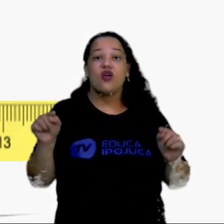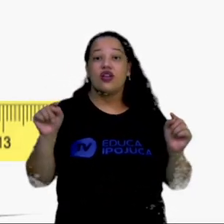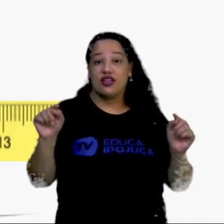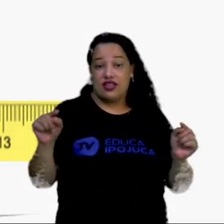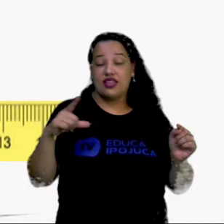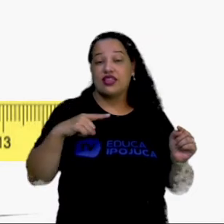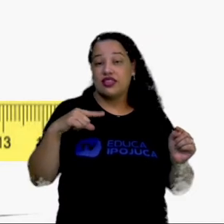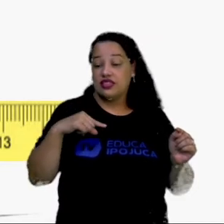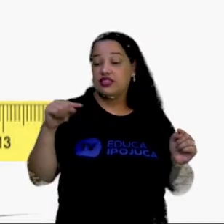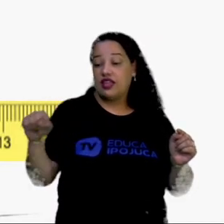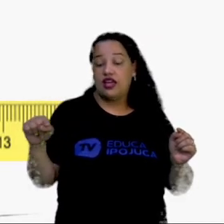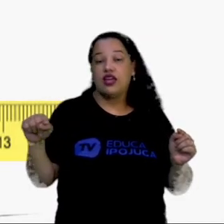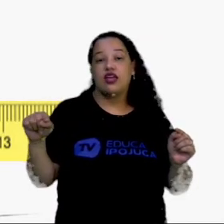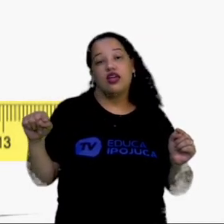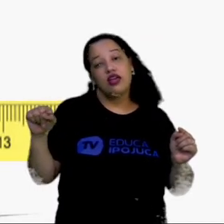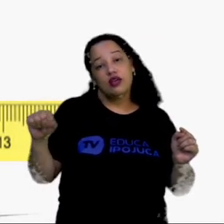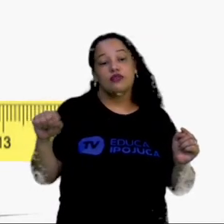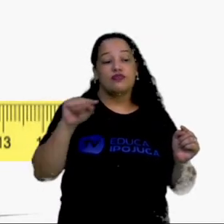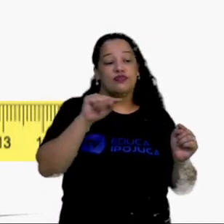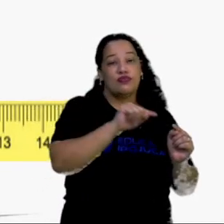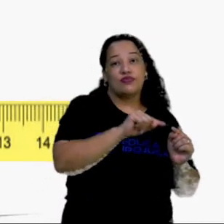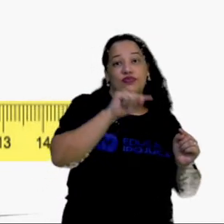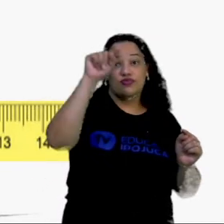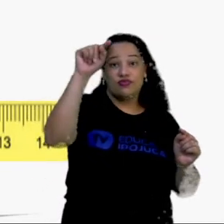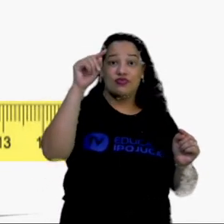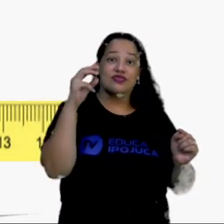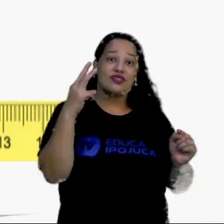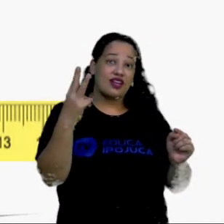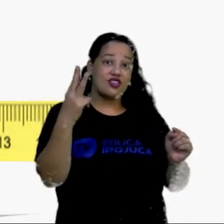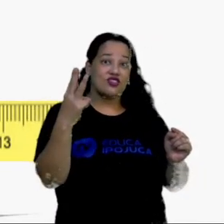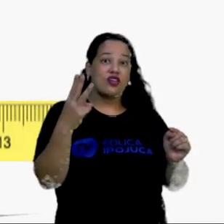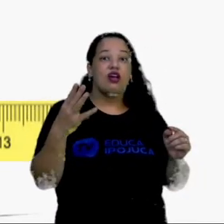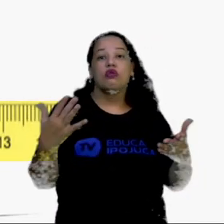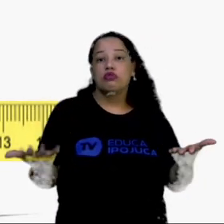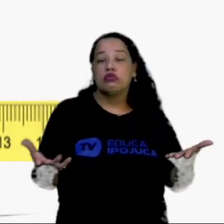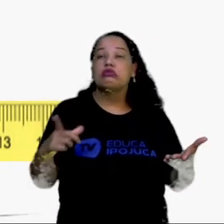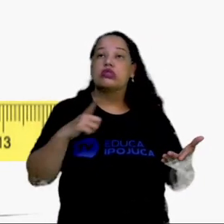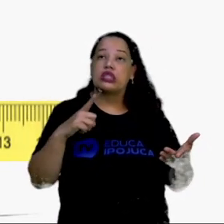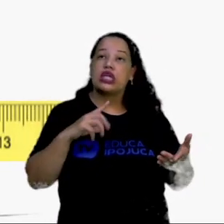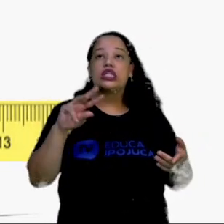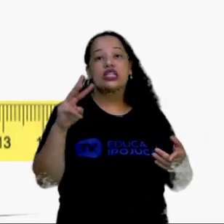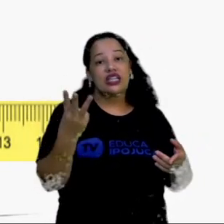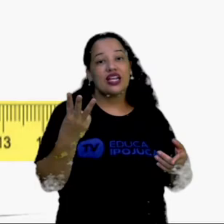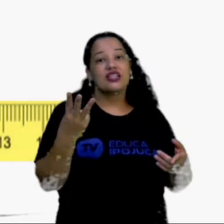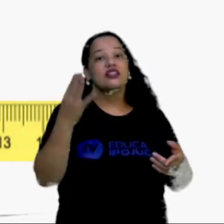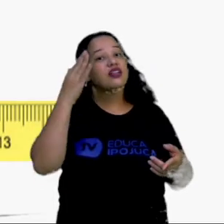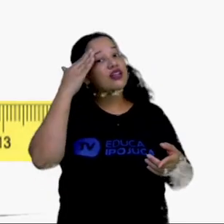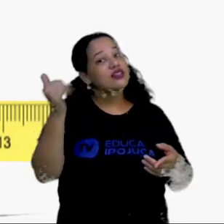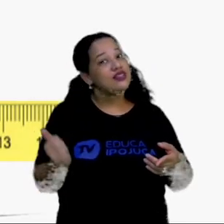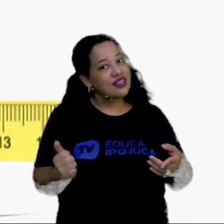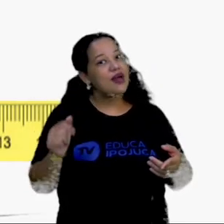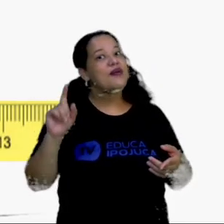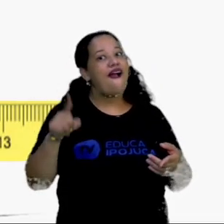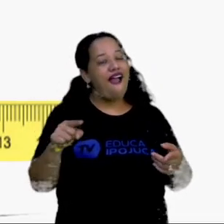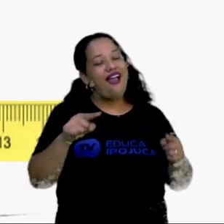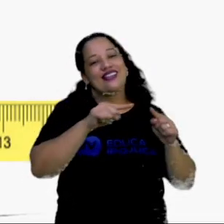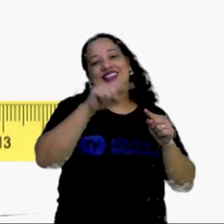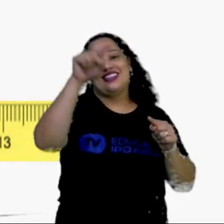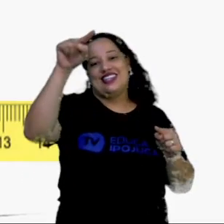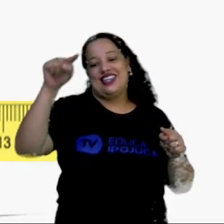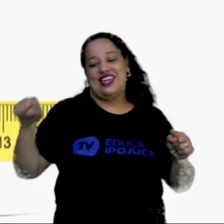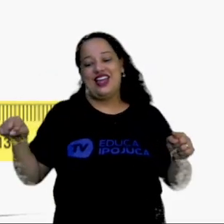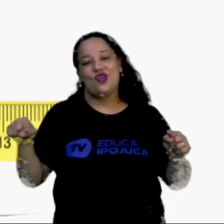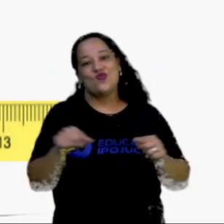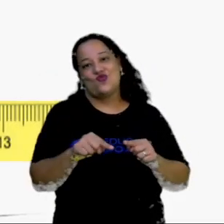já aprendemos que na geometria, quando determinamos três pontos, já dá para traçar um triângulo.